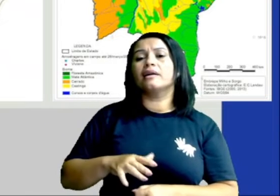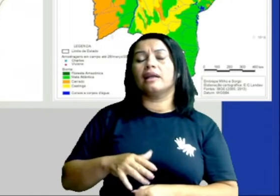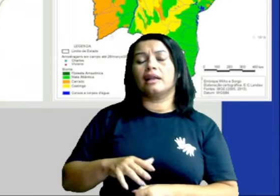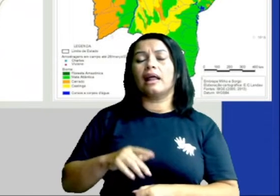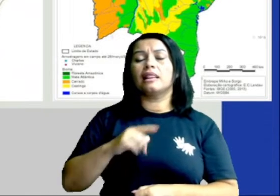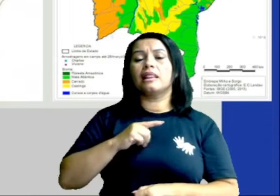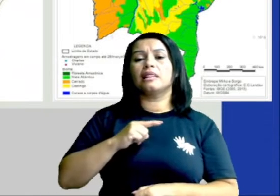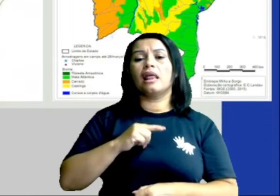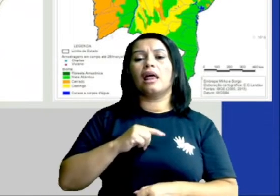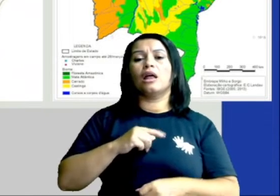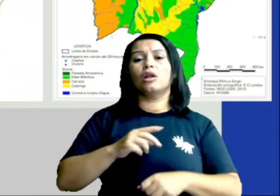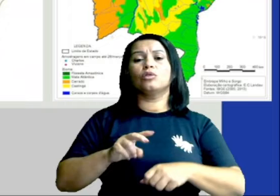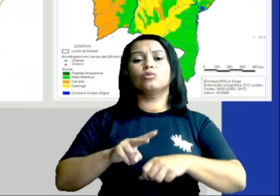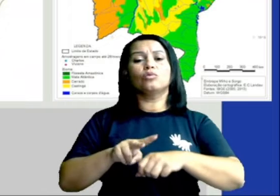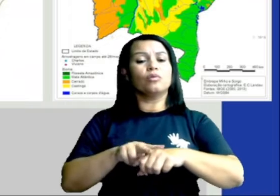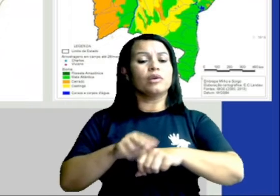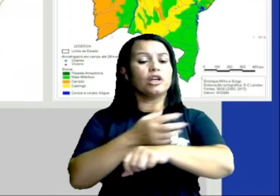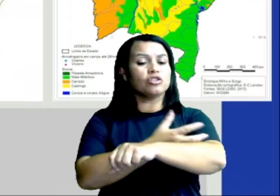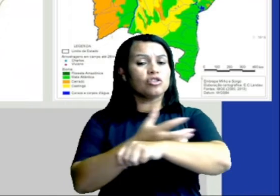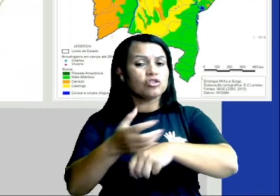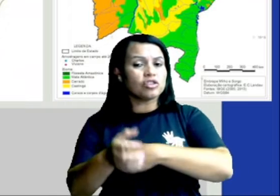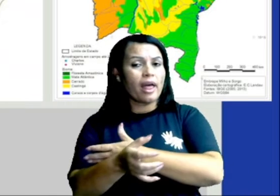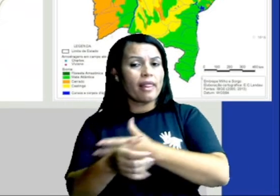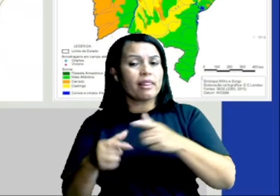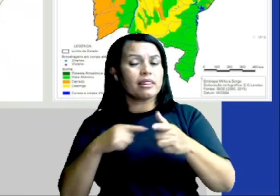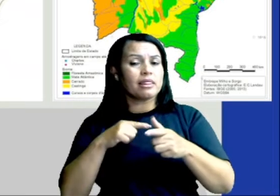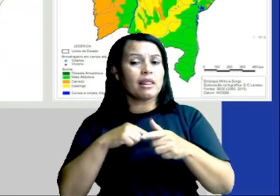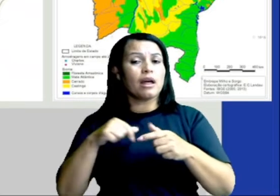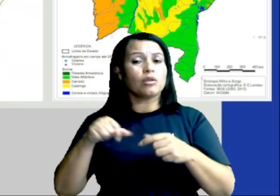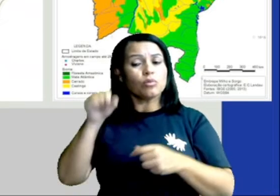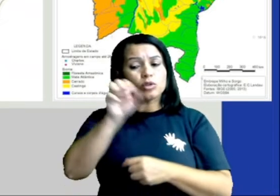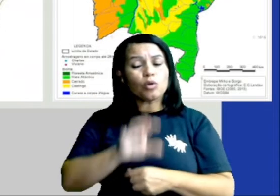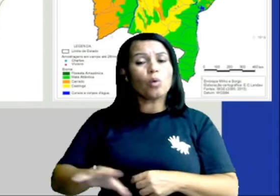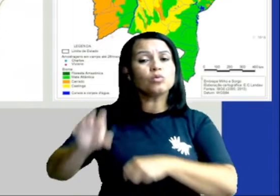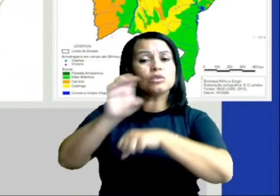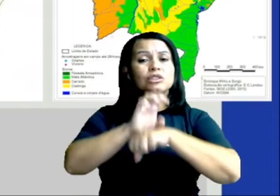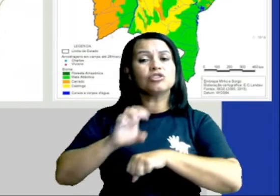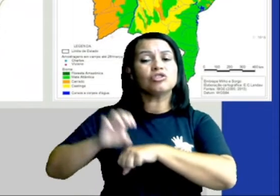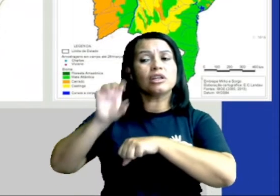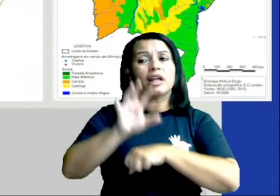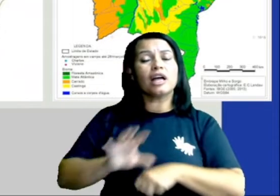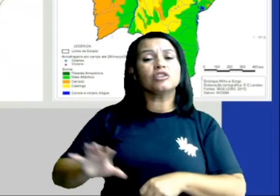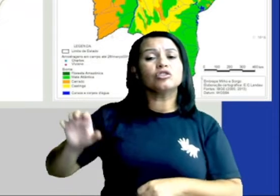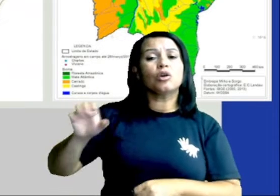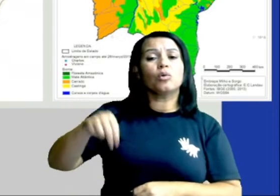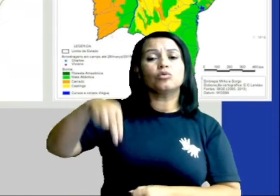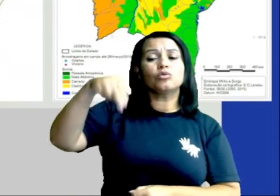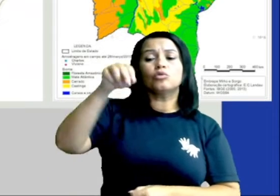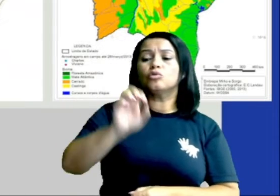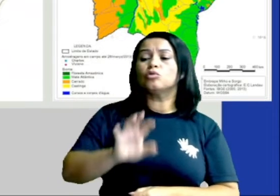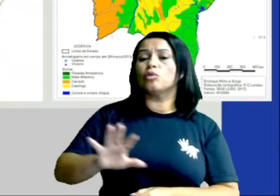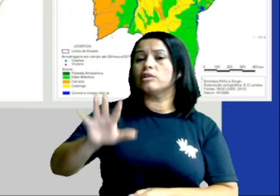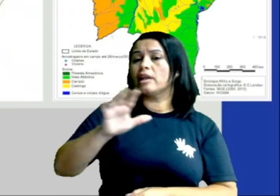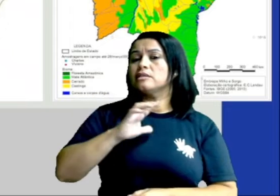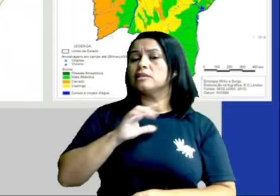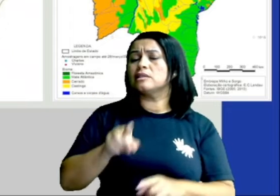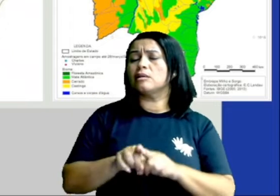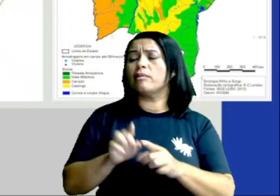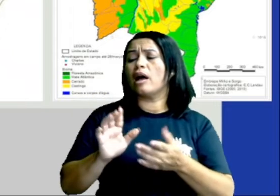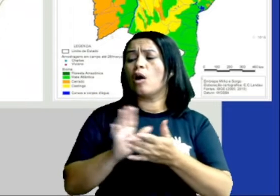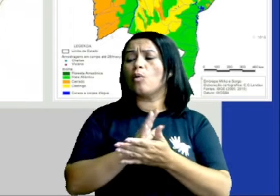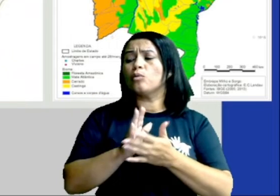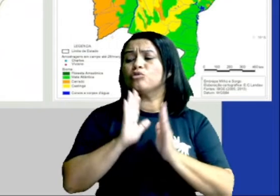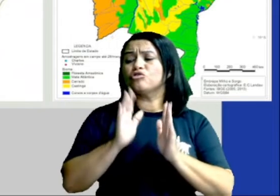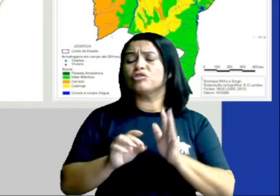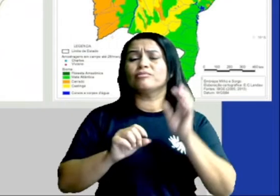né, que assim ocorre praticamente em todos os estados da região Nordeste, e a gente tem aqui, né, trechos que já foram,